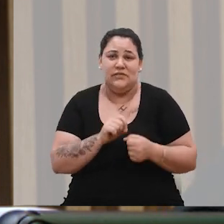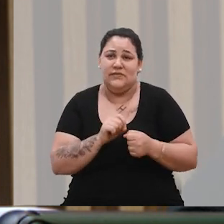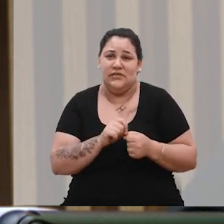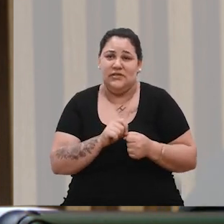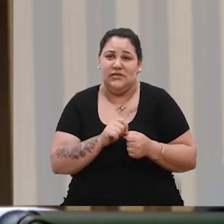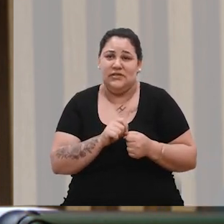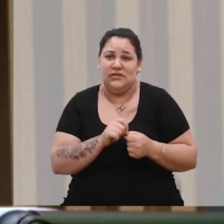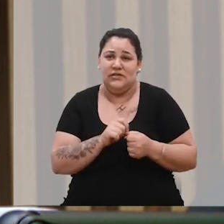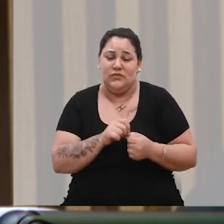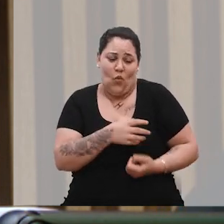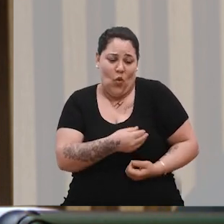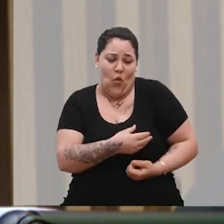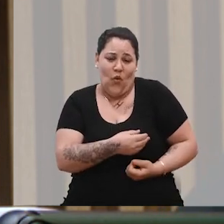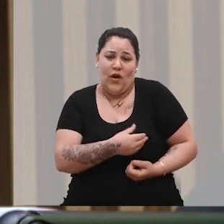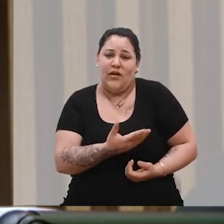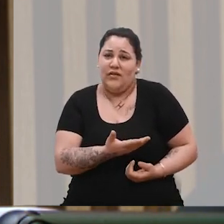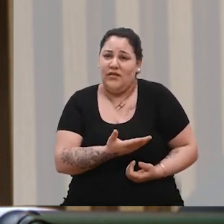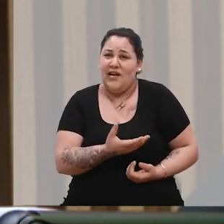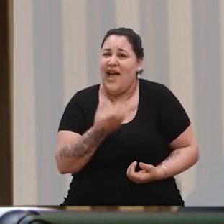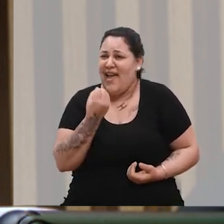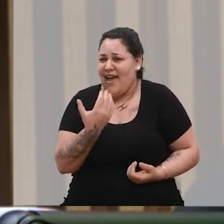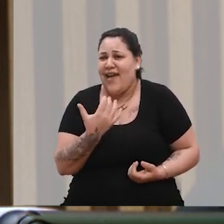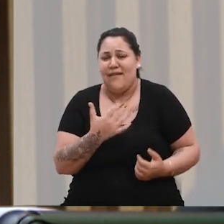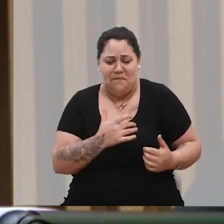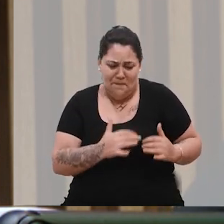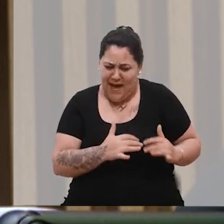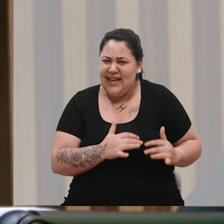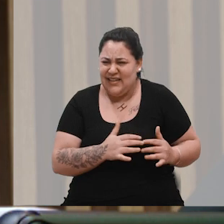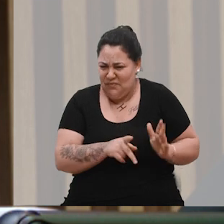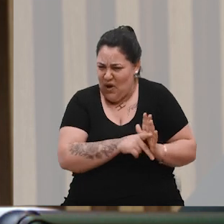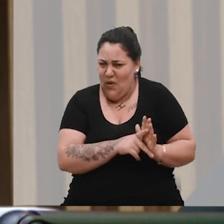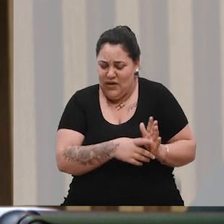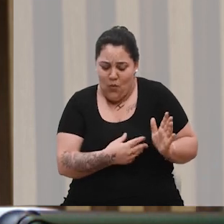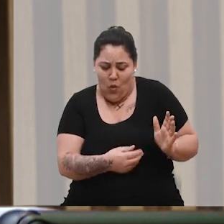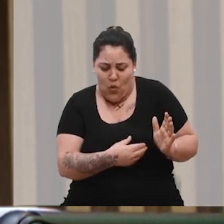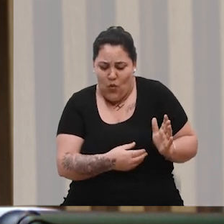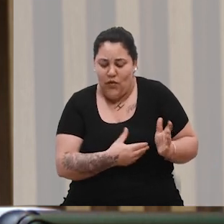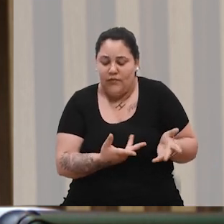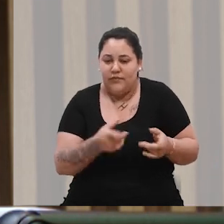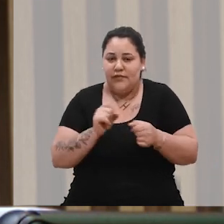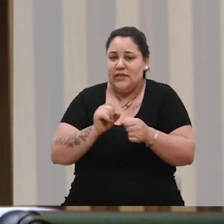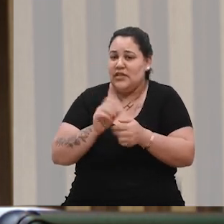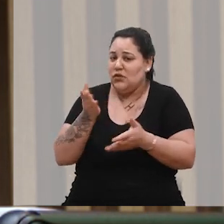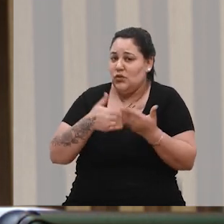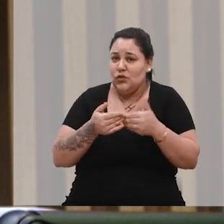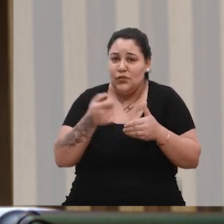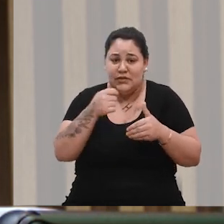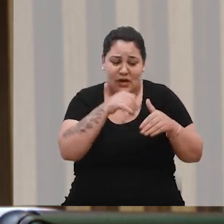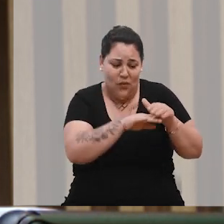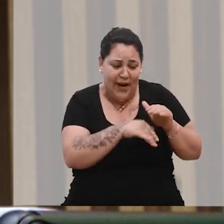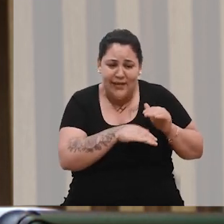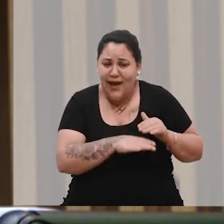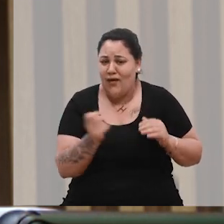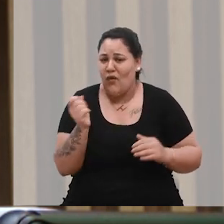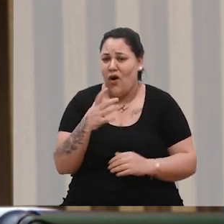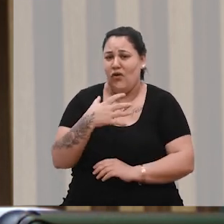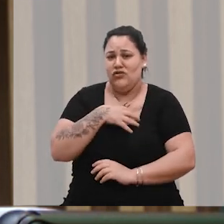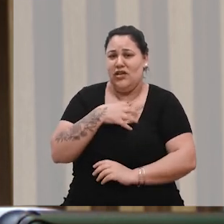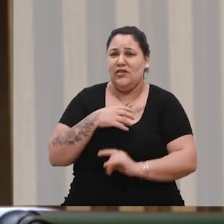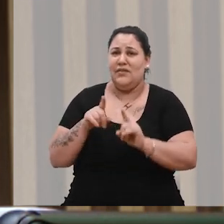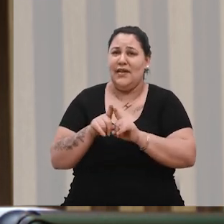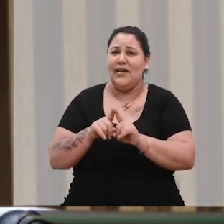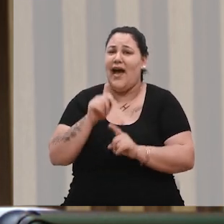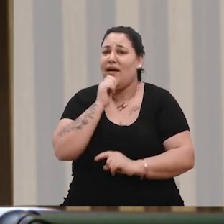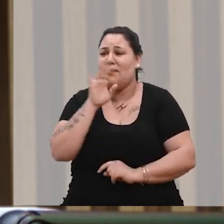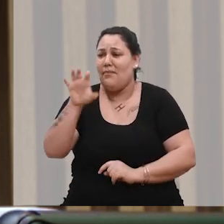a retirar o leite, mas é um bom maquinário, né? E aí, tu tem que fazer todo esse transporte, tu tem que cuidar de armazenar, como que tu vai guardar, e depois tu ainda vai